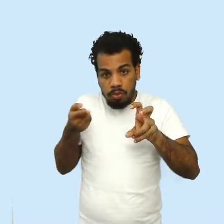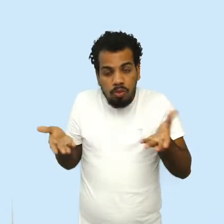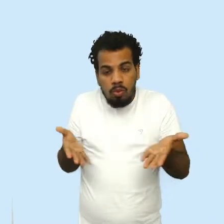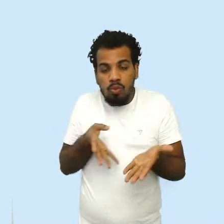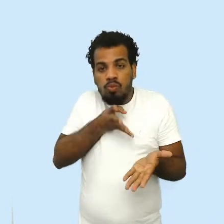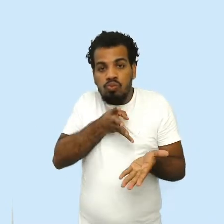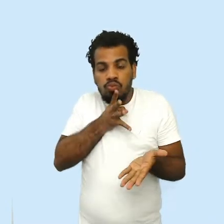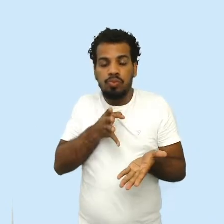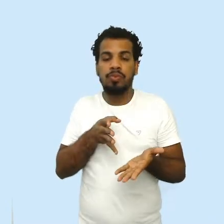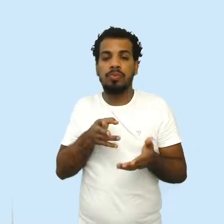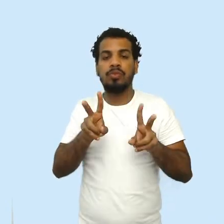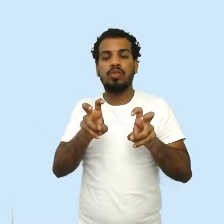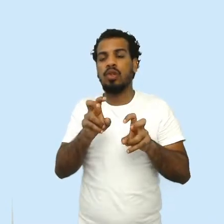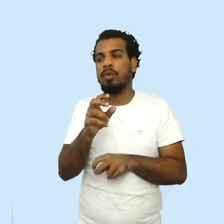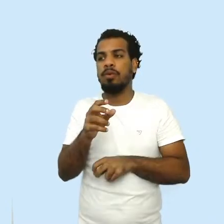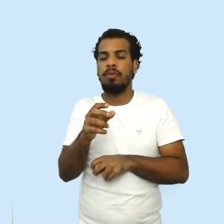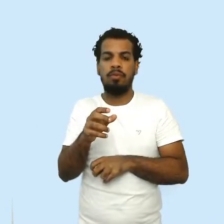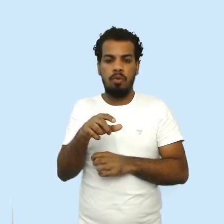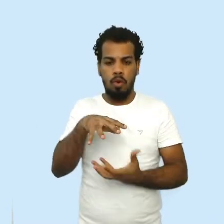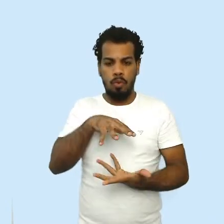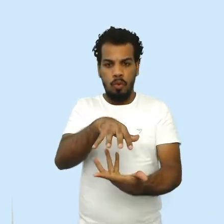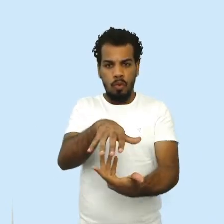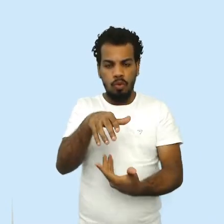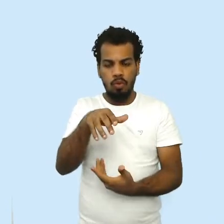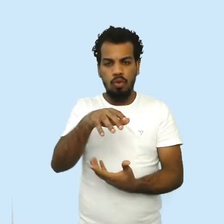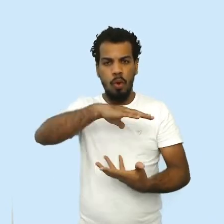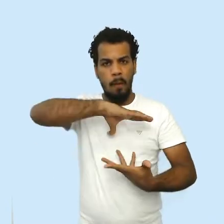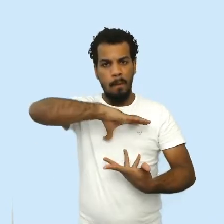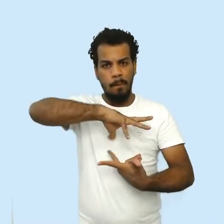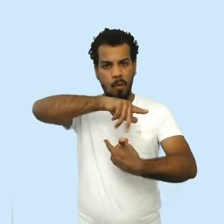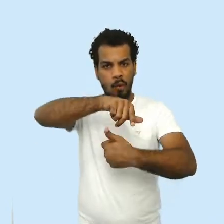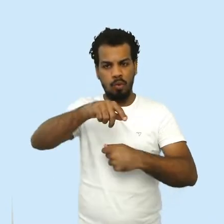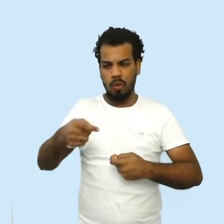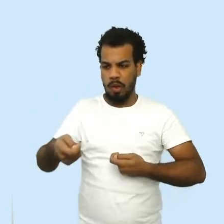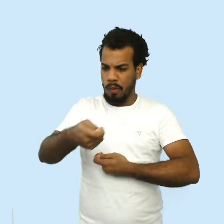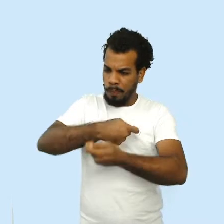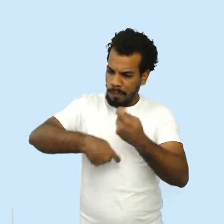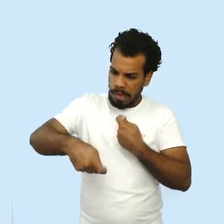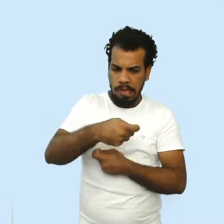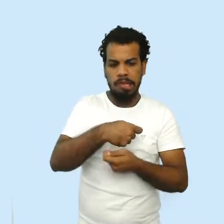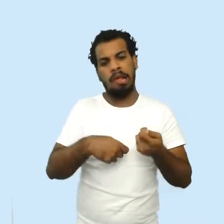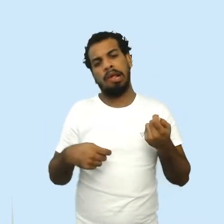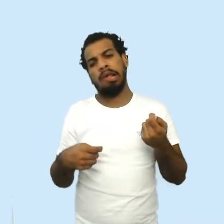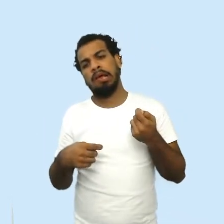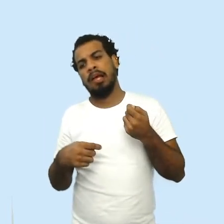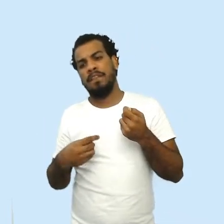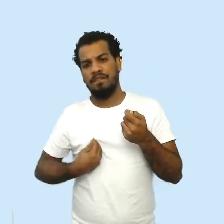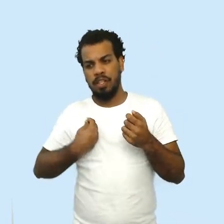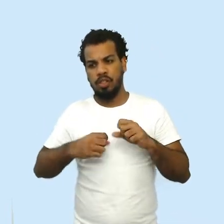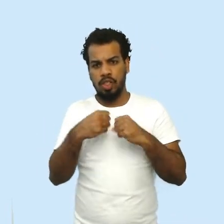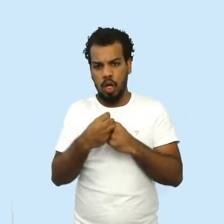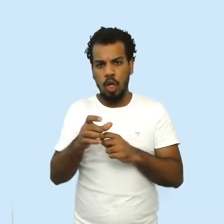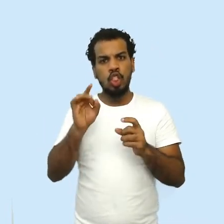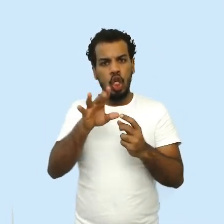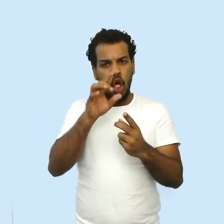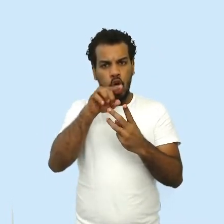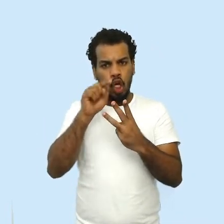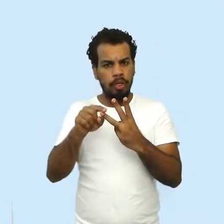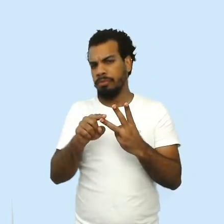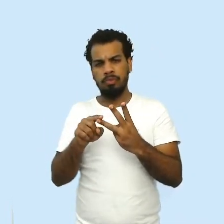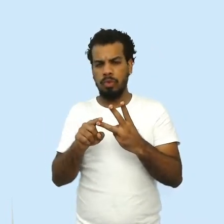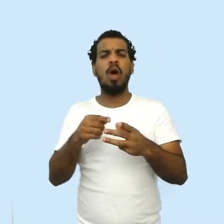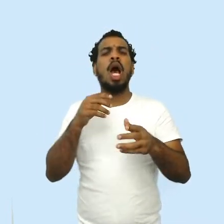assuntos relativos ao mundo, relativos à economia, ou relativos à vida social.